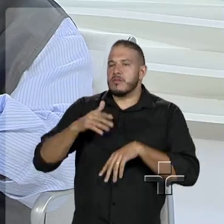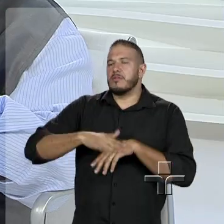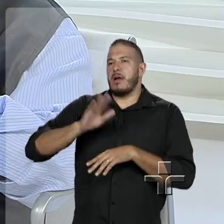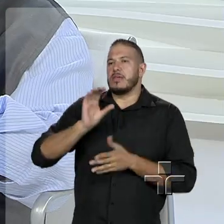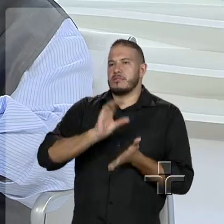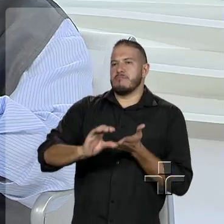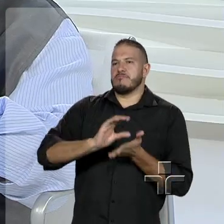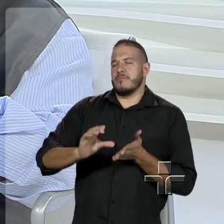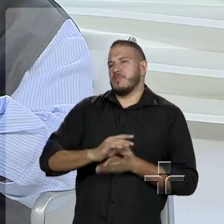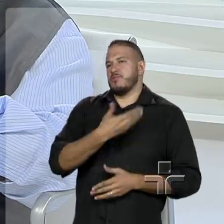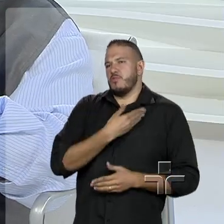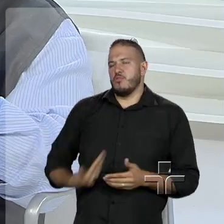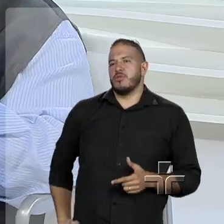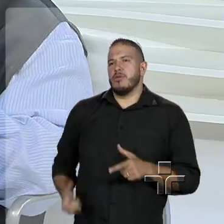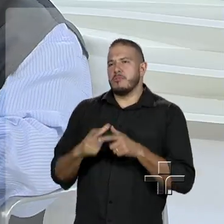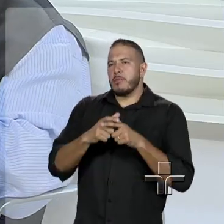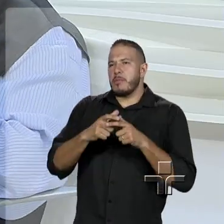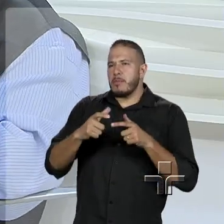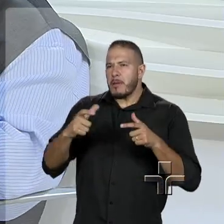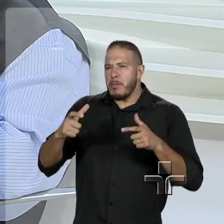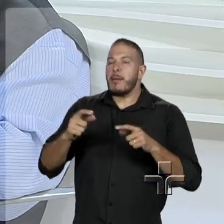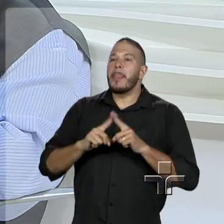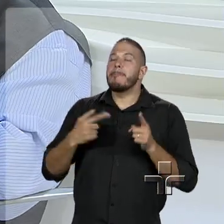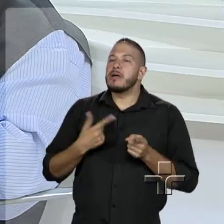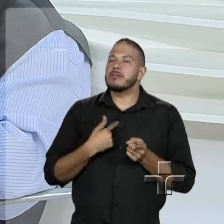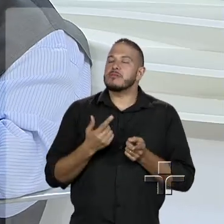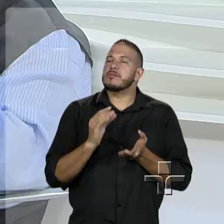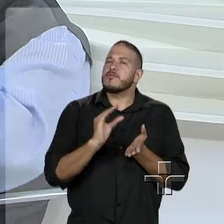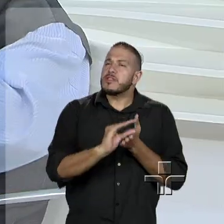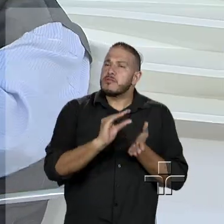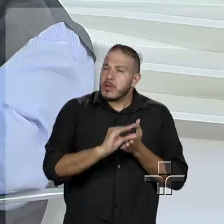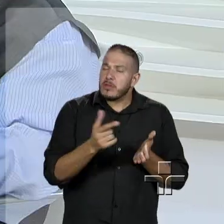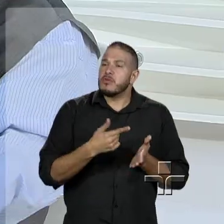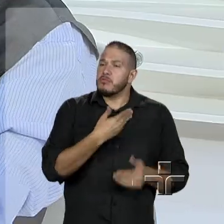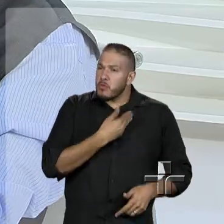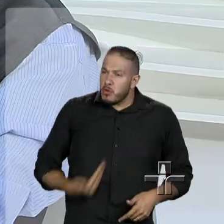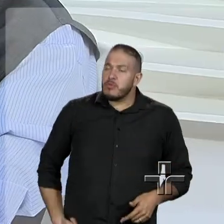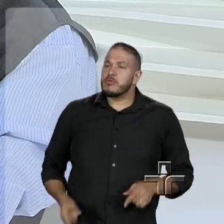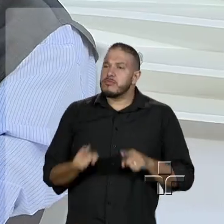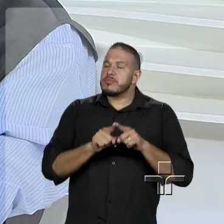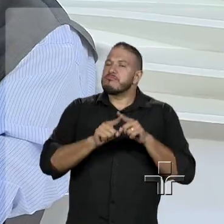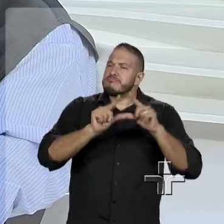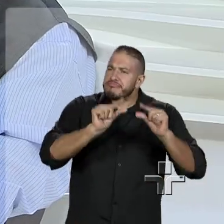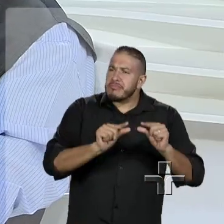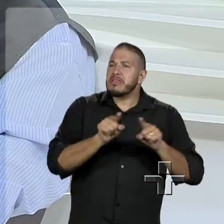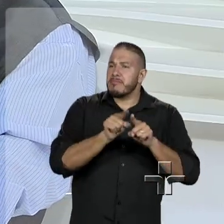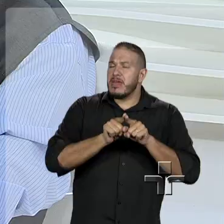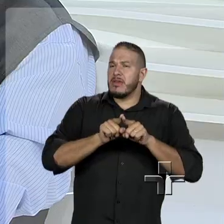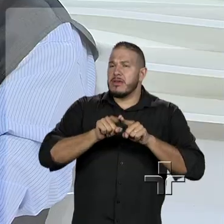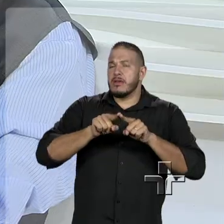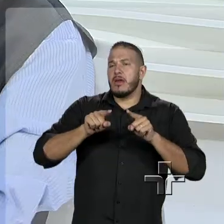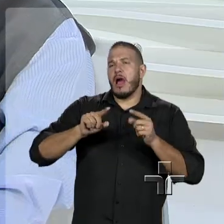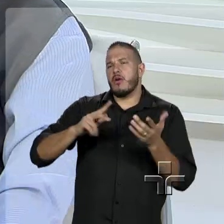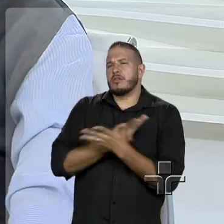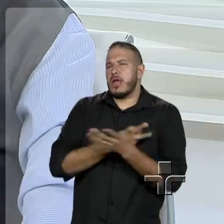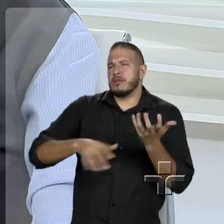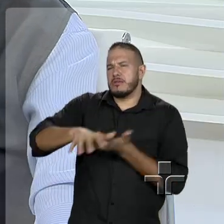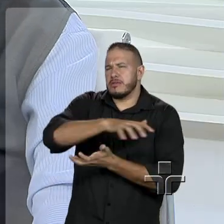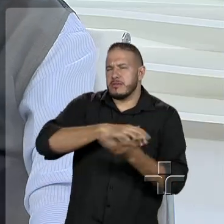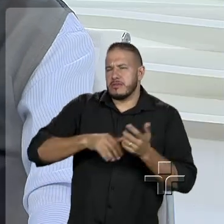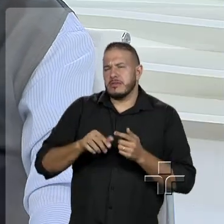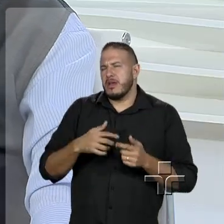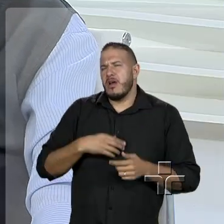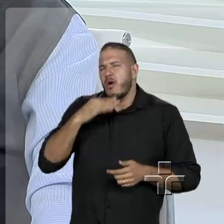investimento público e a redução do investimento público que reproduz aquele movimento. É claro que isso não é